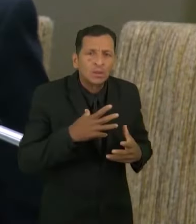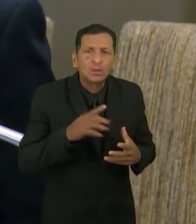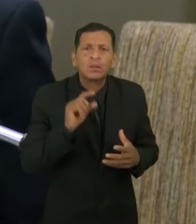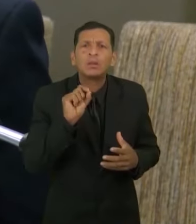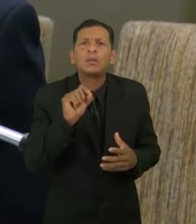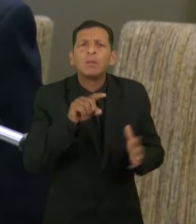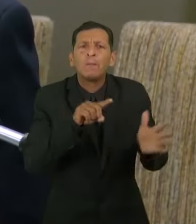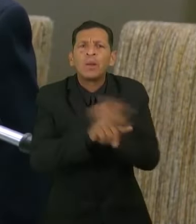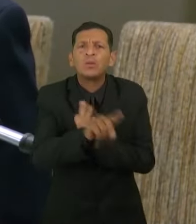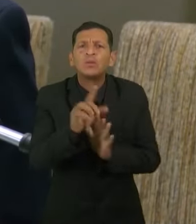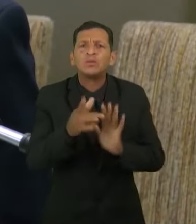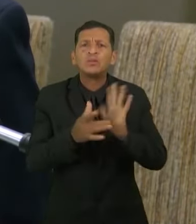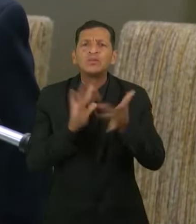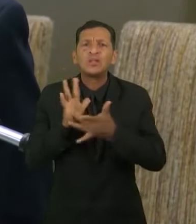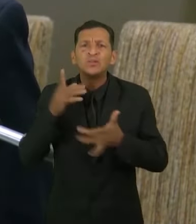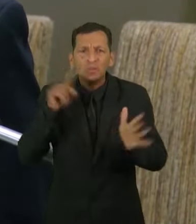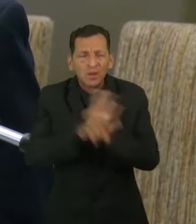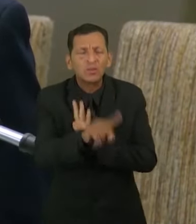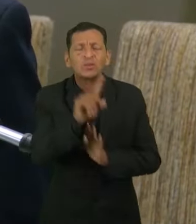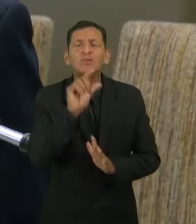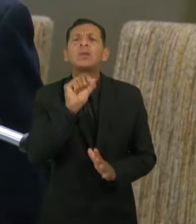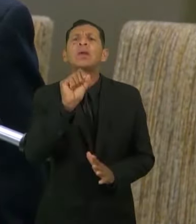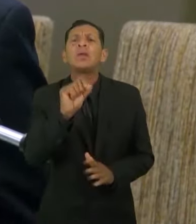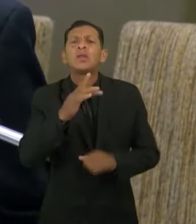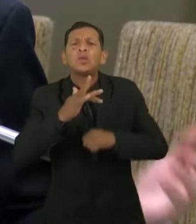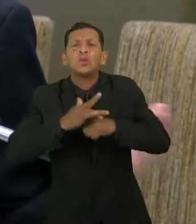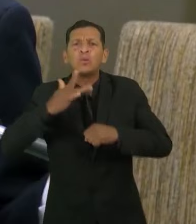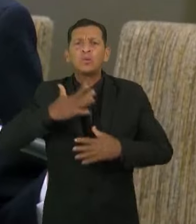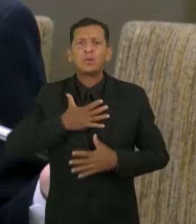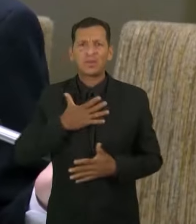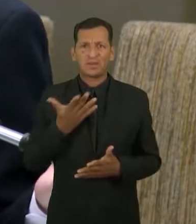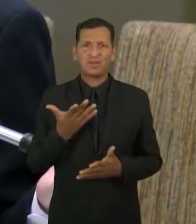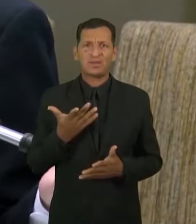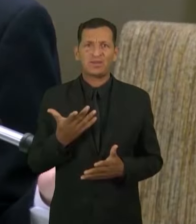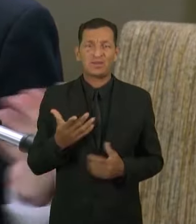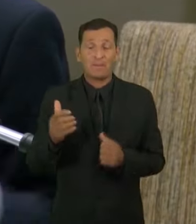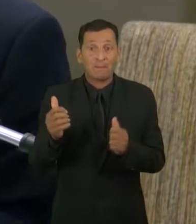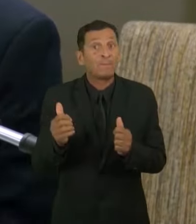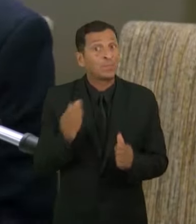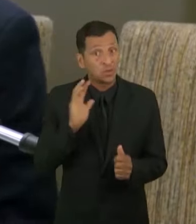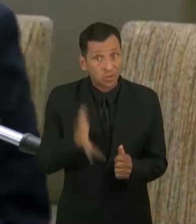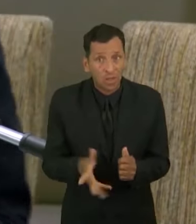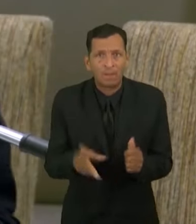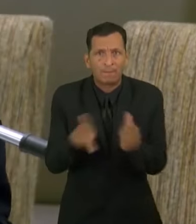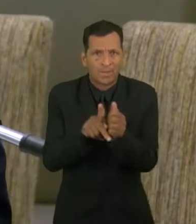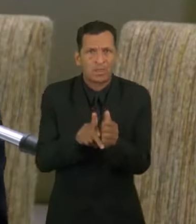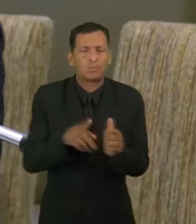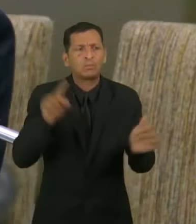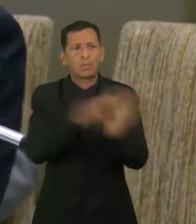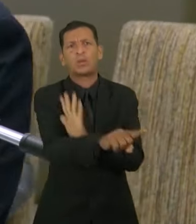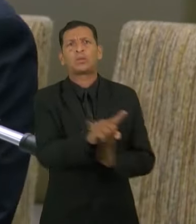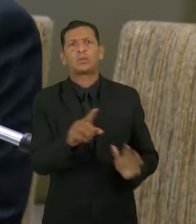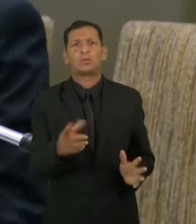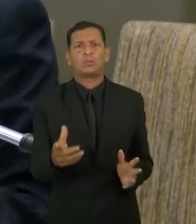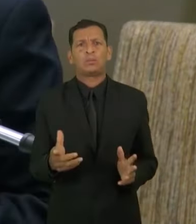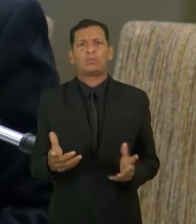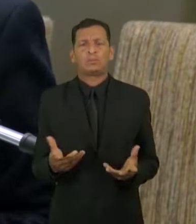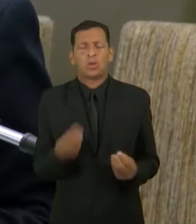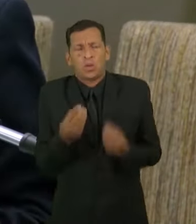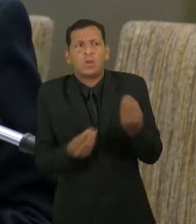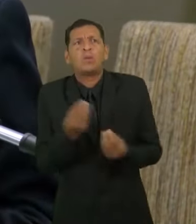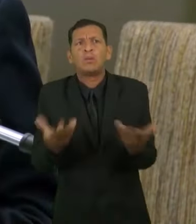E negando todos, disse Pedro e os que estavam com ele: mestre, a multidão te aperta